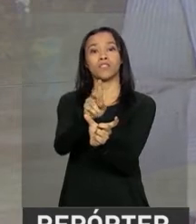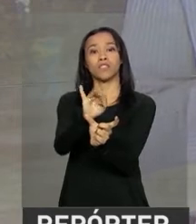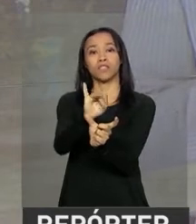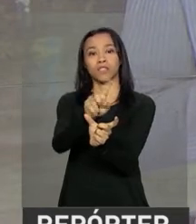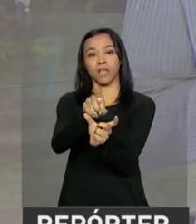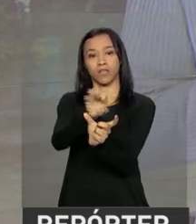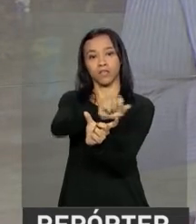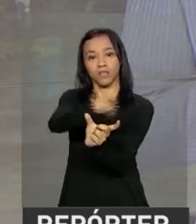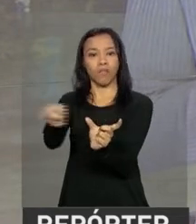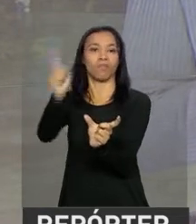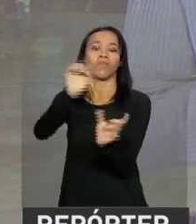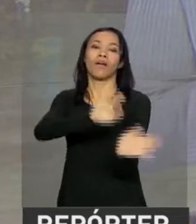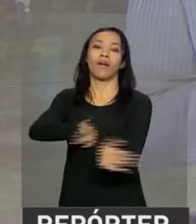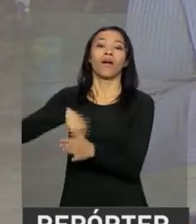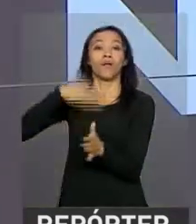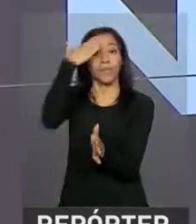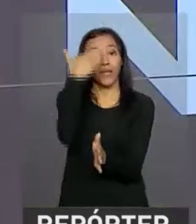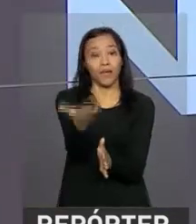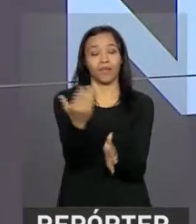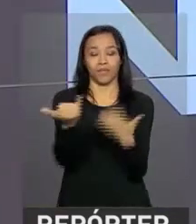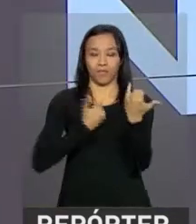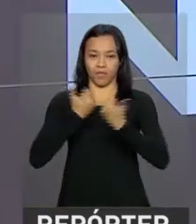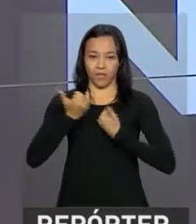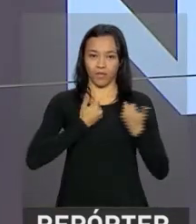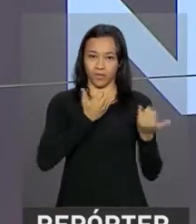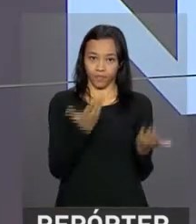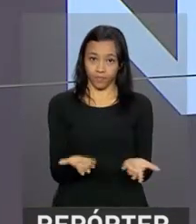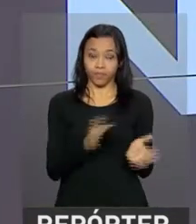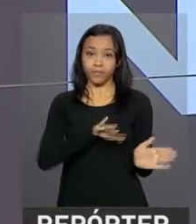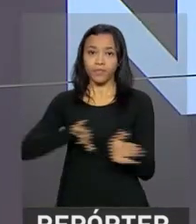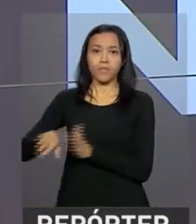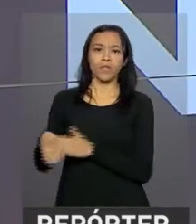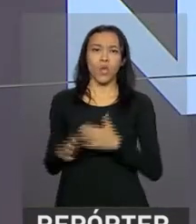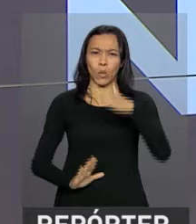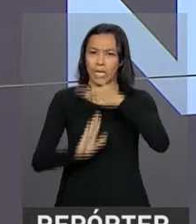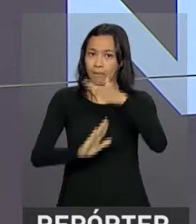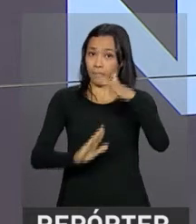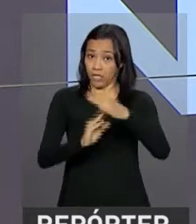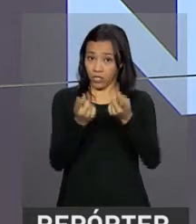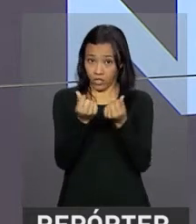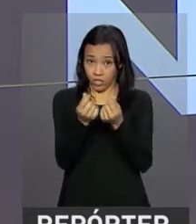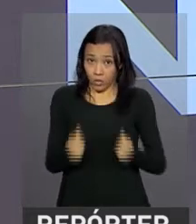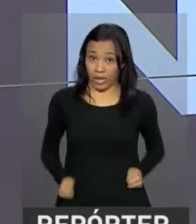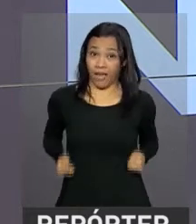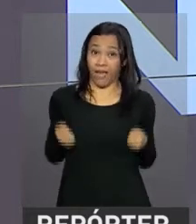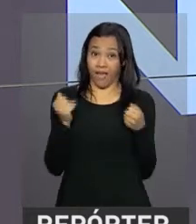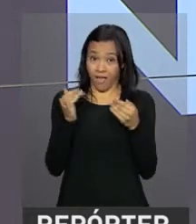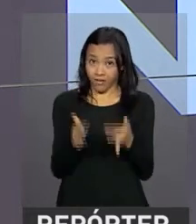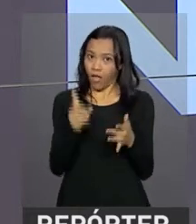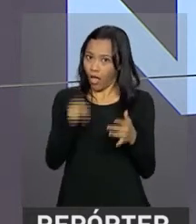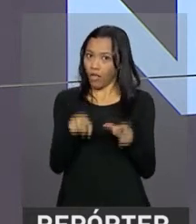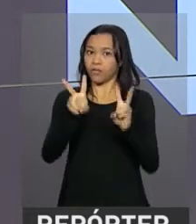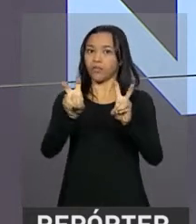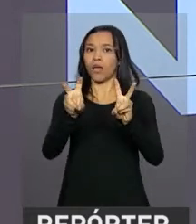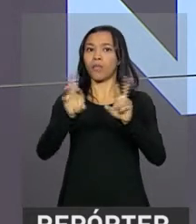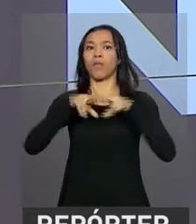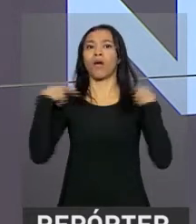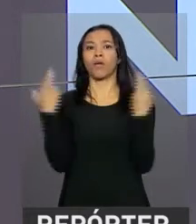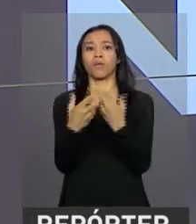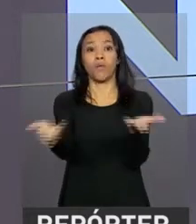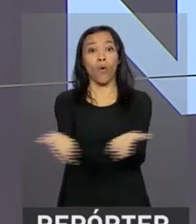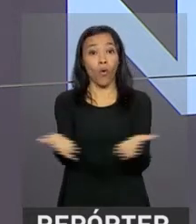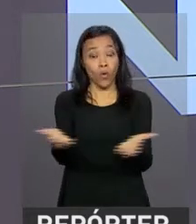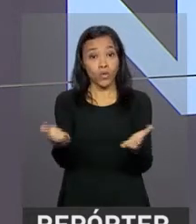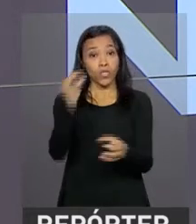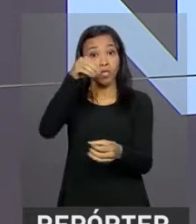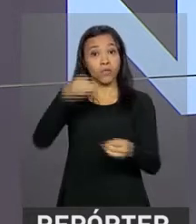JP, pelas informações direto do Palácio Planalto. E olha, o limite para os gastos públicos é assunto de uma reunião hoje entre o ministro da Fazenda,